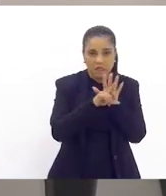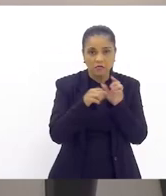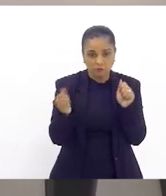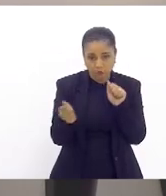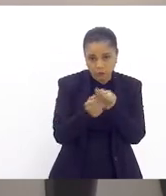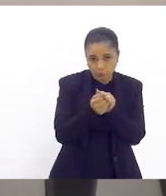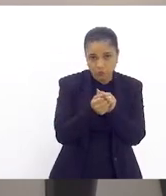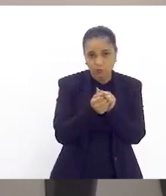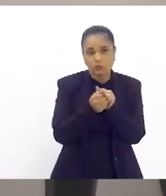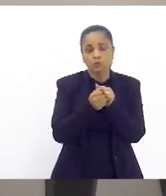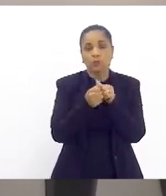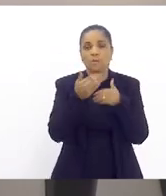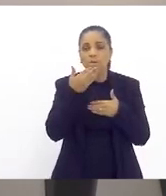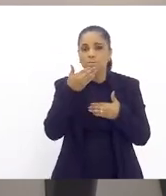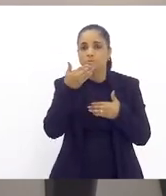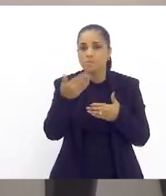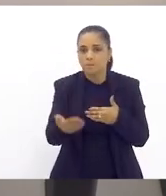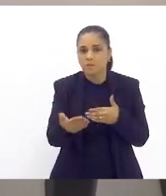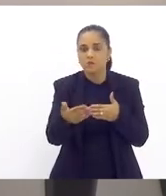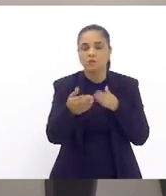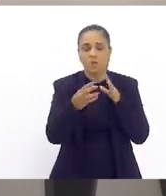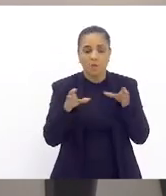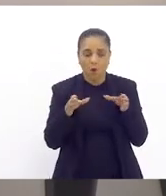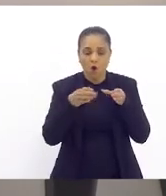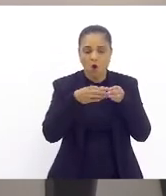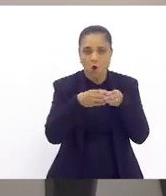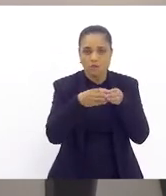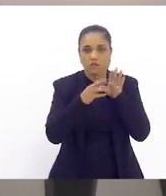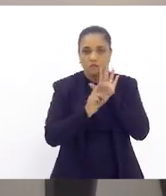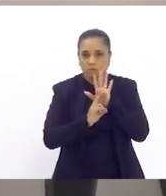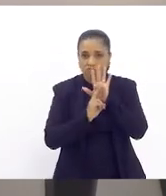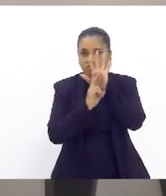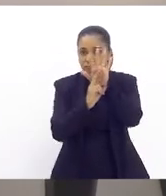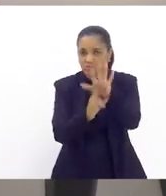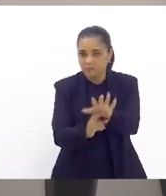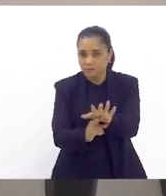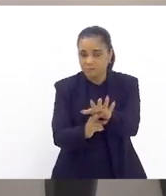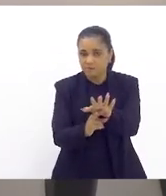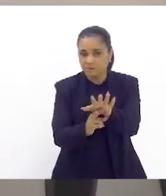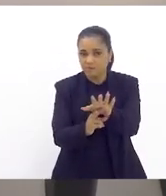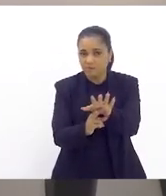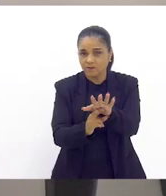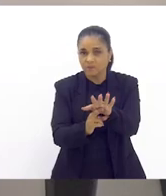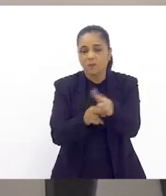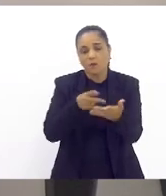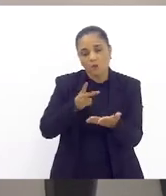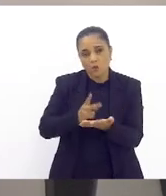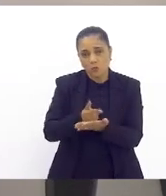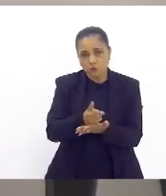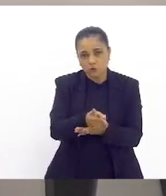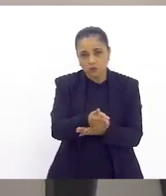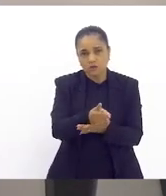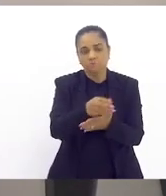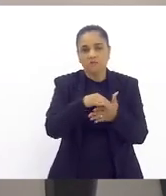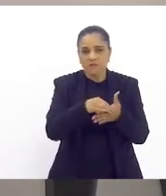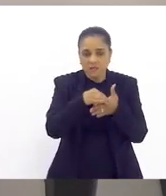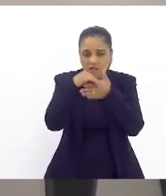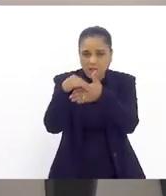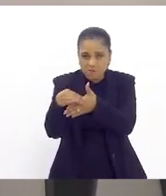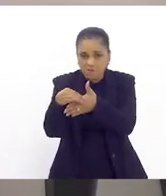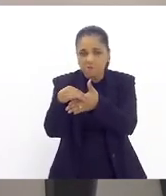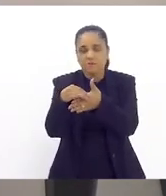com o pedido de uma comissão de representação viu Deputado Renato para que a gente possa dar continuidade aos encaminhamentos